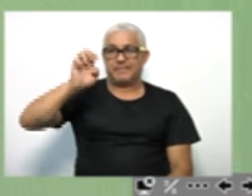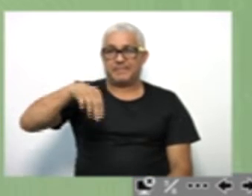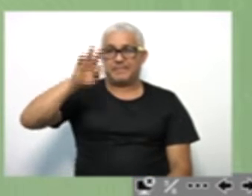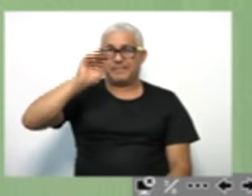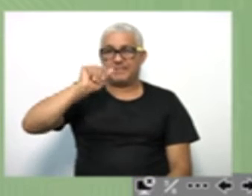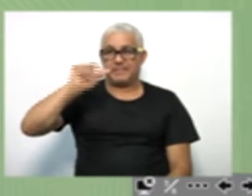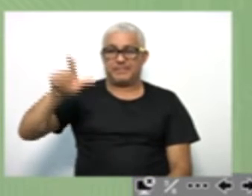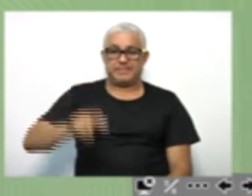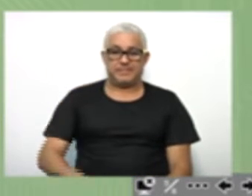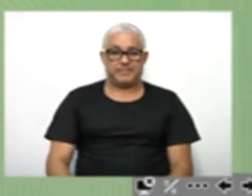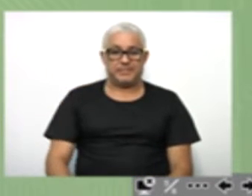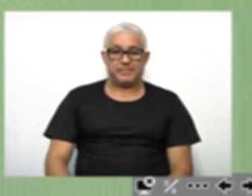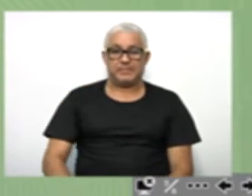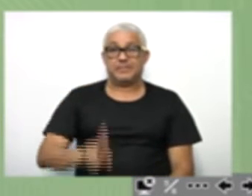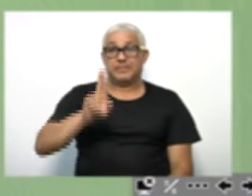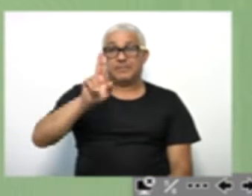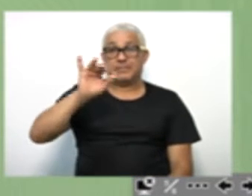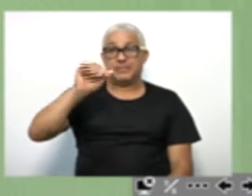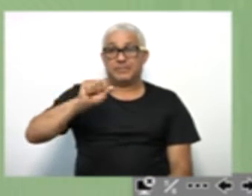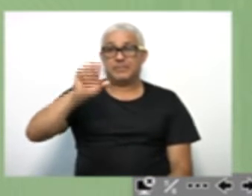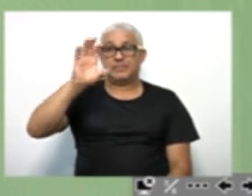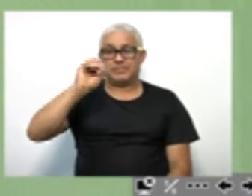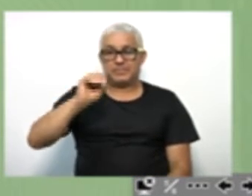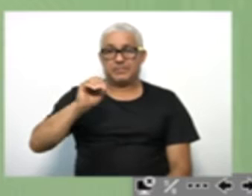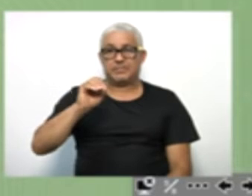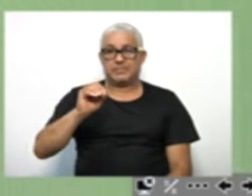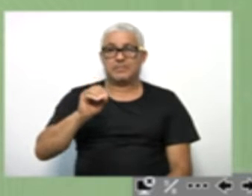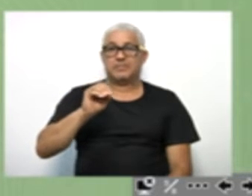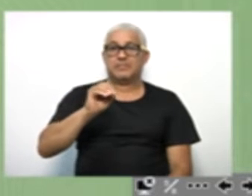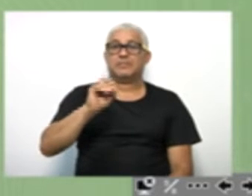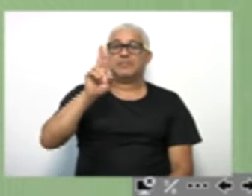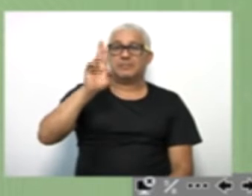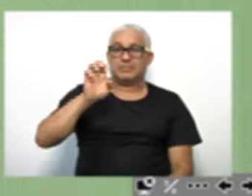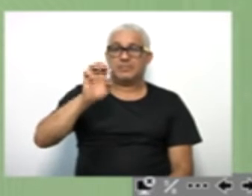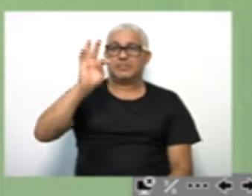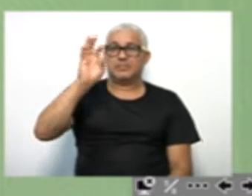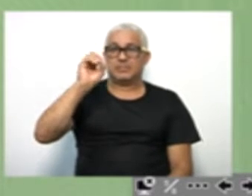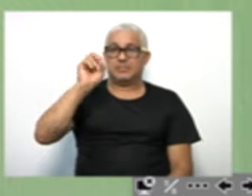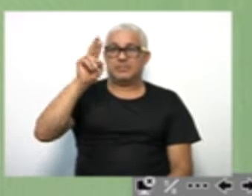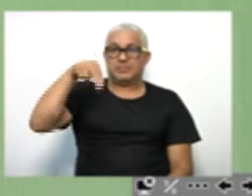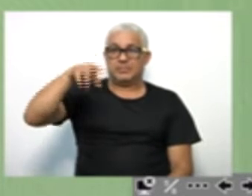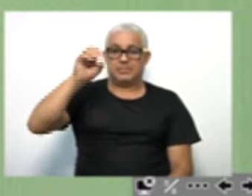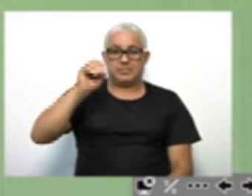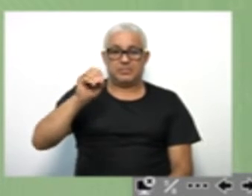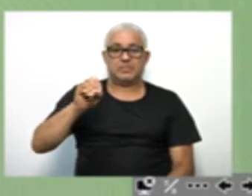Risco, retorno e incerteza. E aí o risco